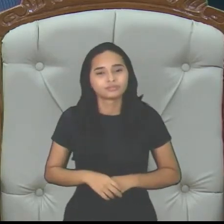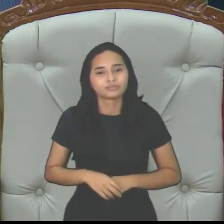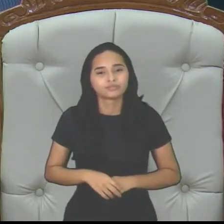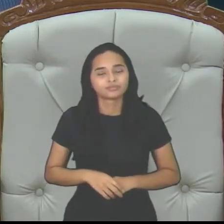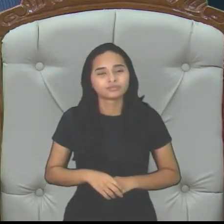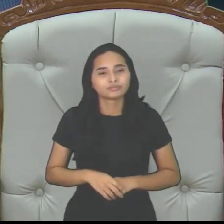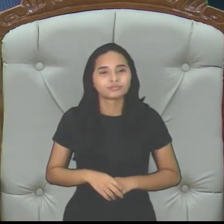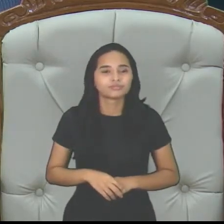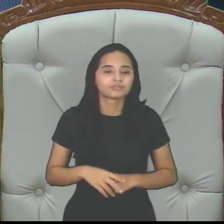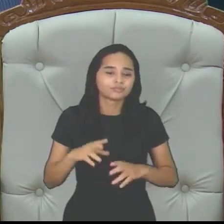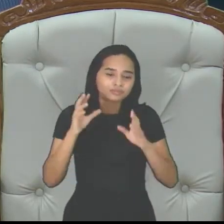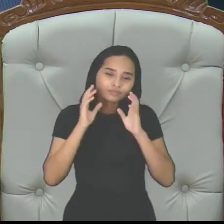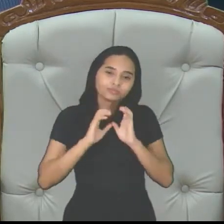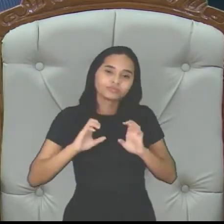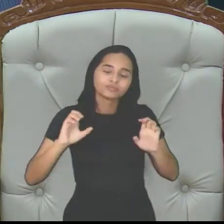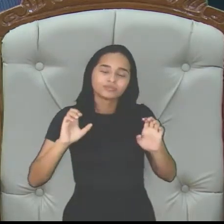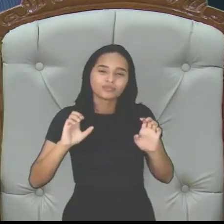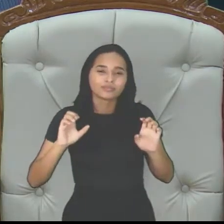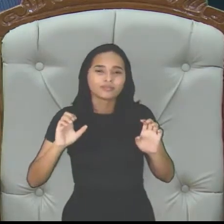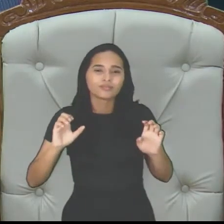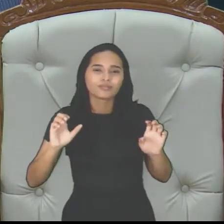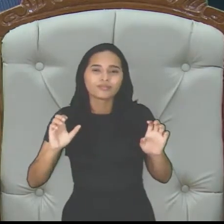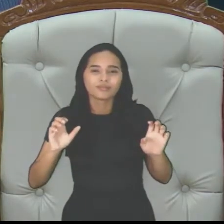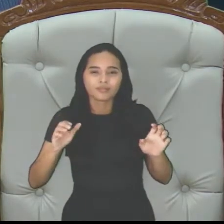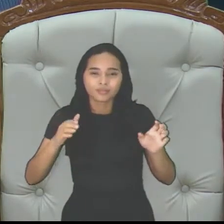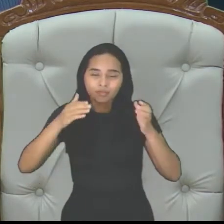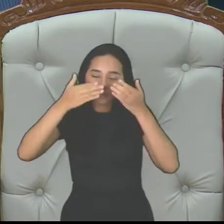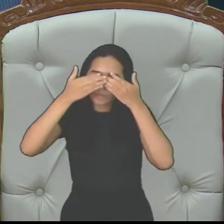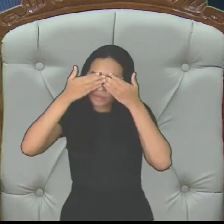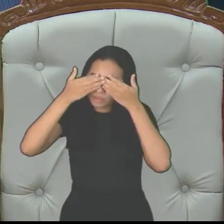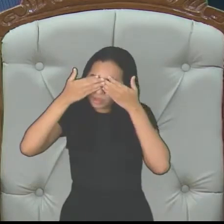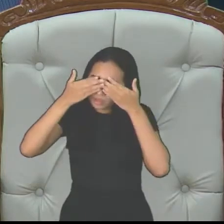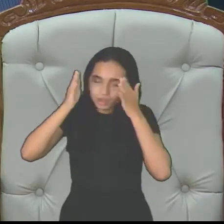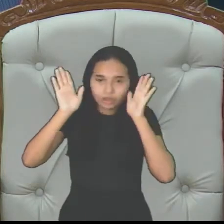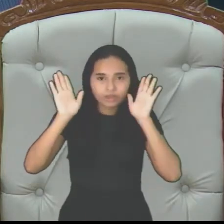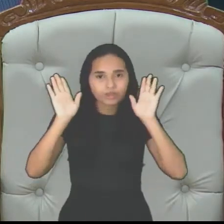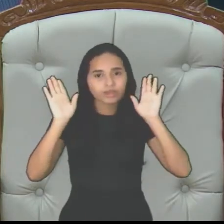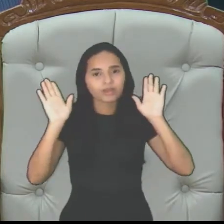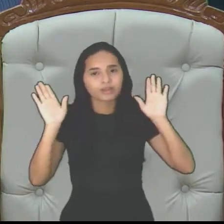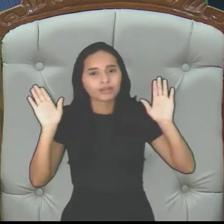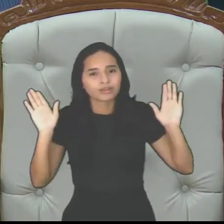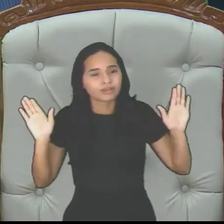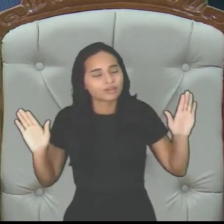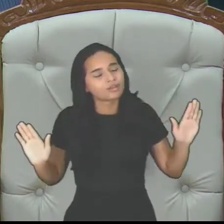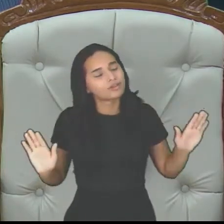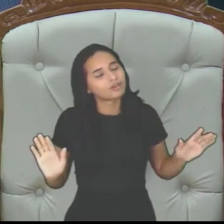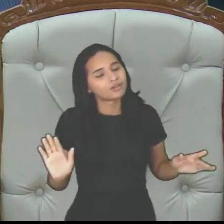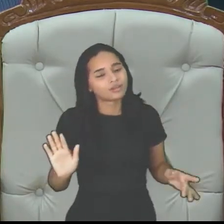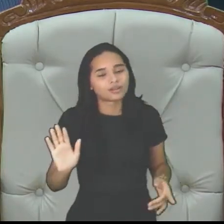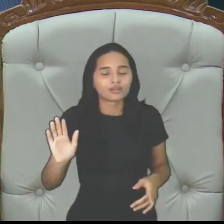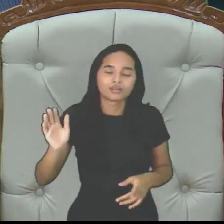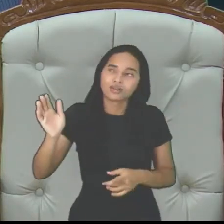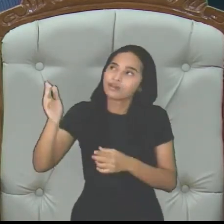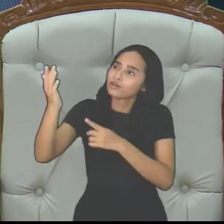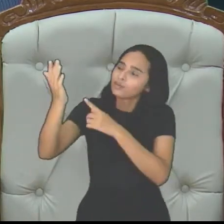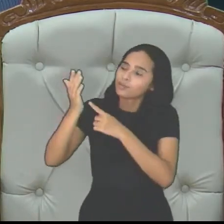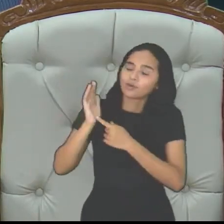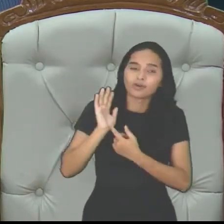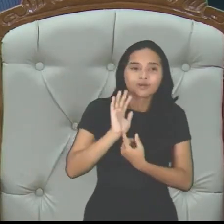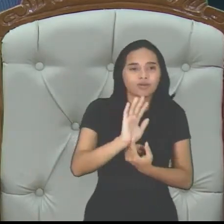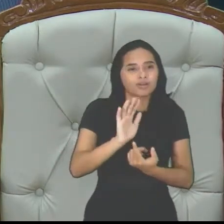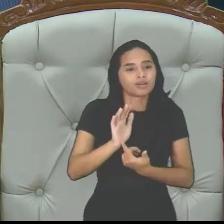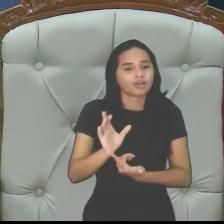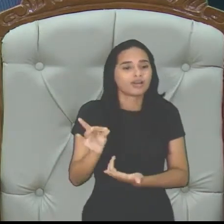Um Evangelho que abre os nossos olhos, que mostra a nossa realidade nua e